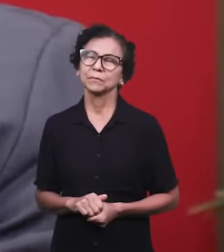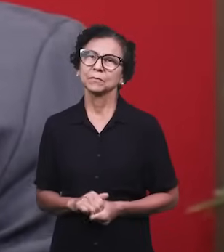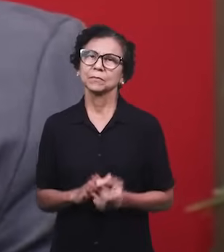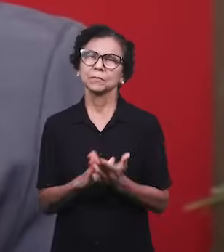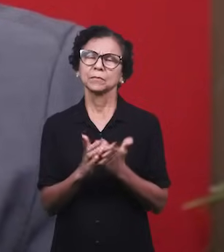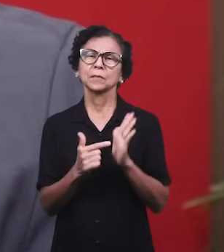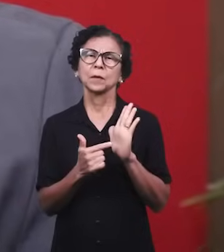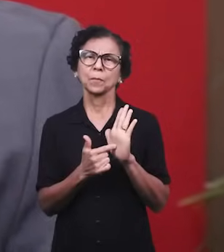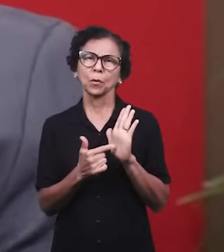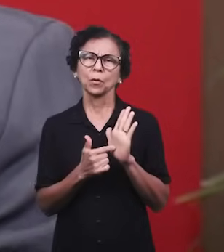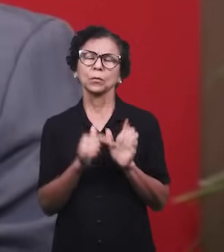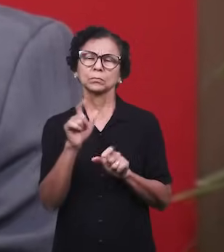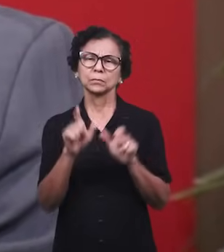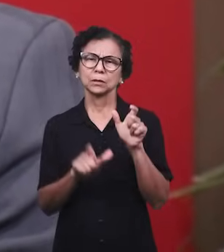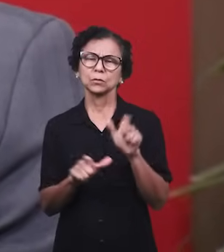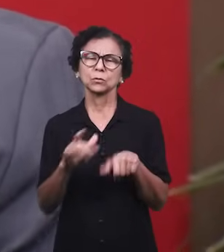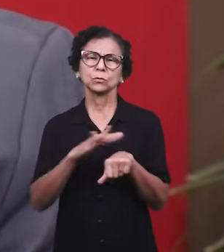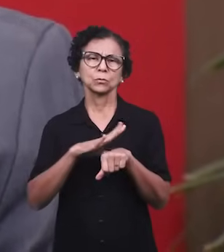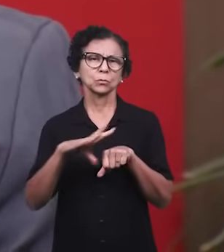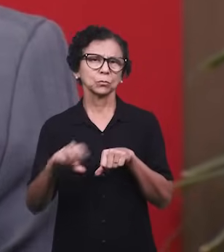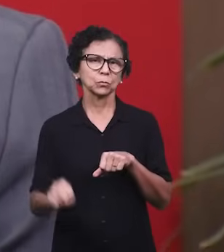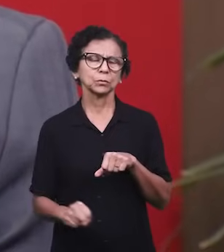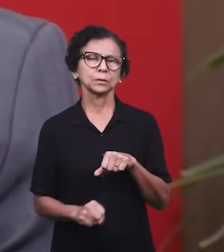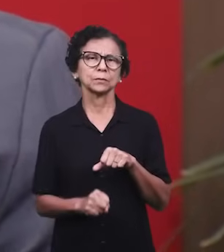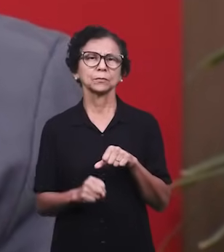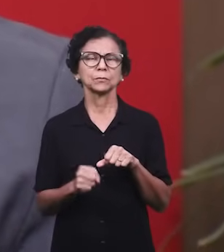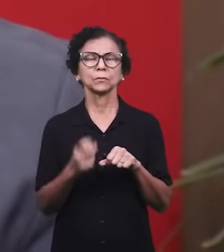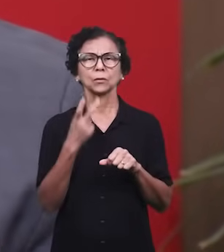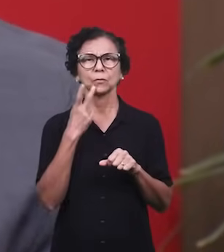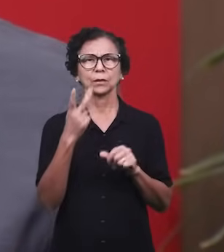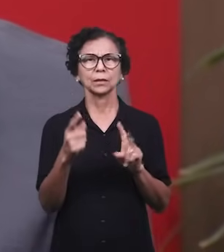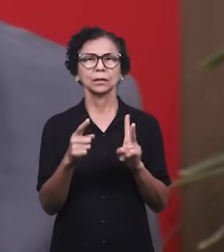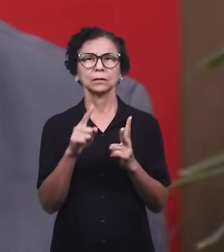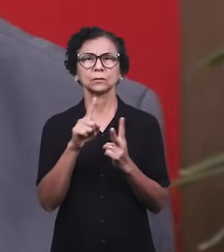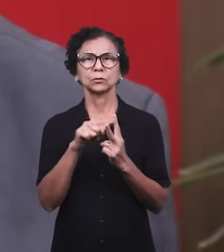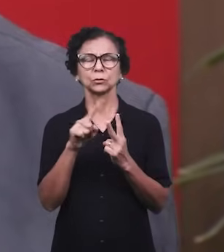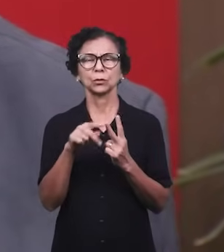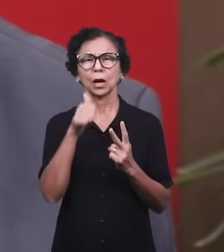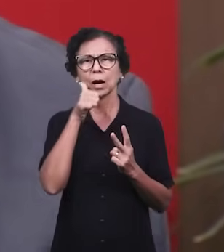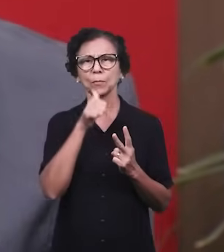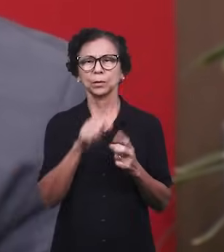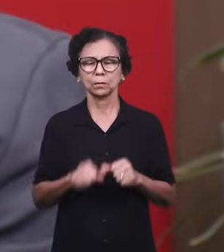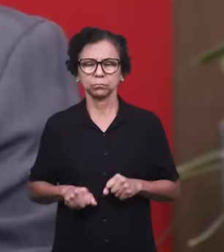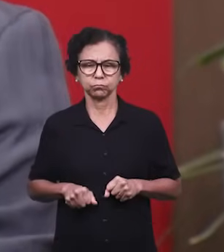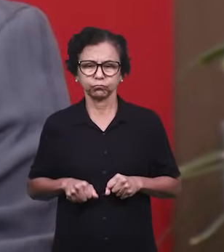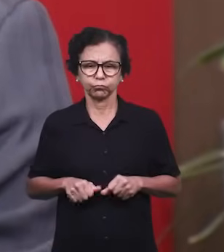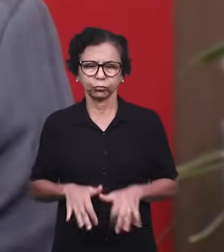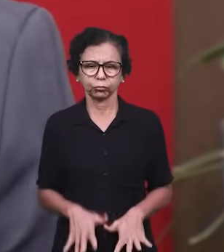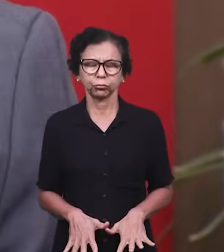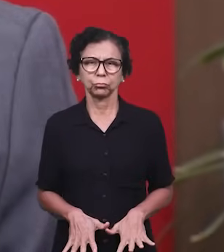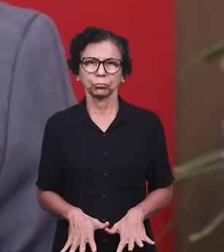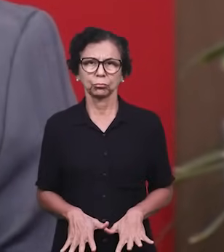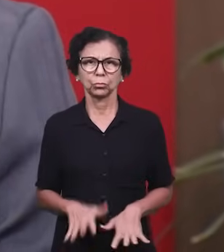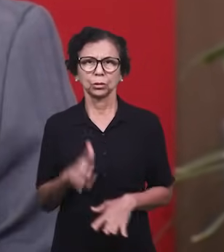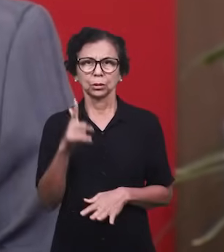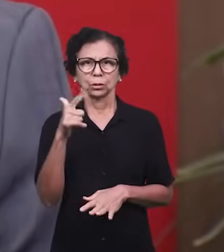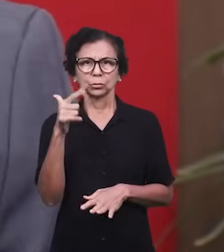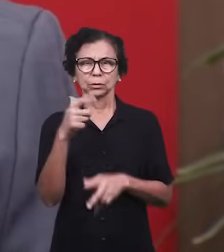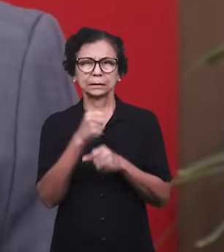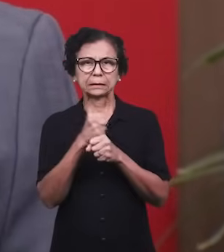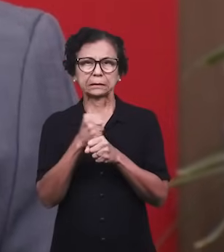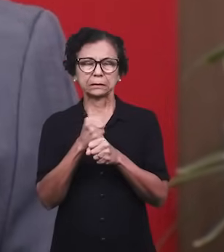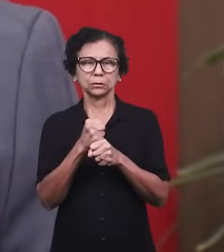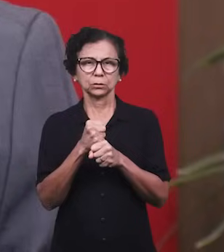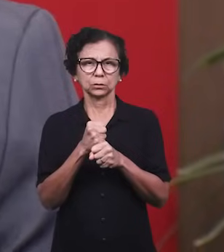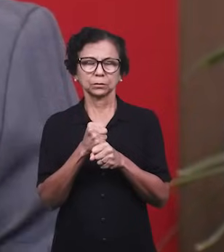na Bíblia. Vou citar apenas 2. Nós vemos ali a mulher do fluxo de sangue, havia 12 anos com aquela